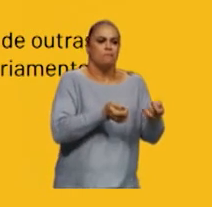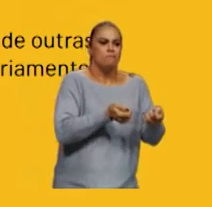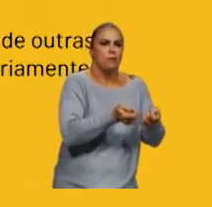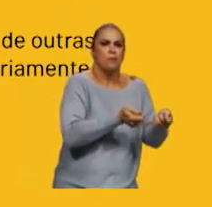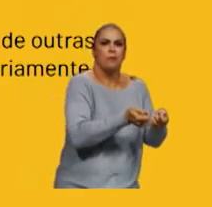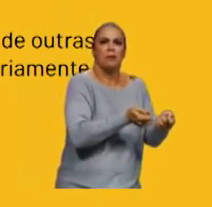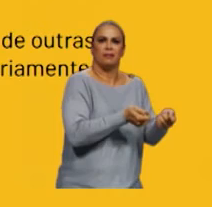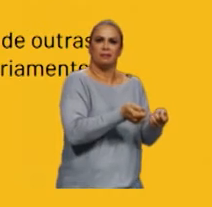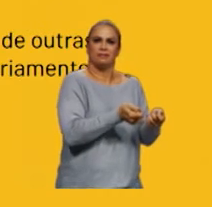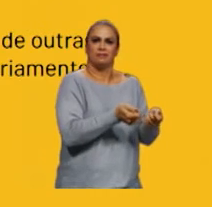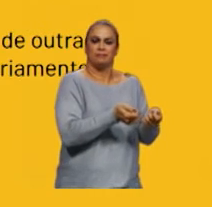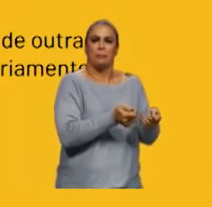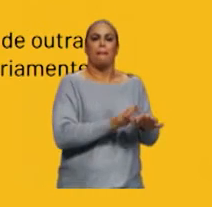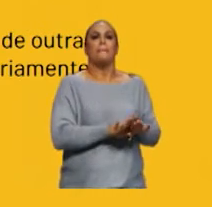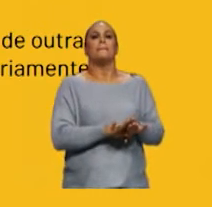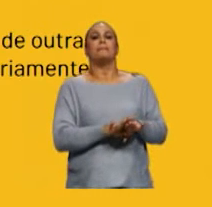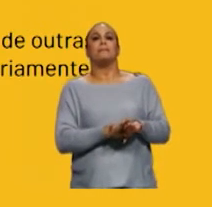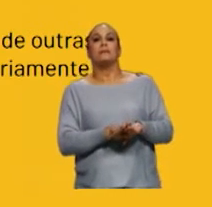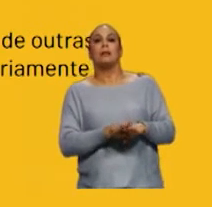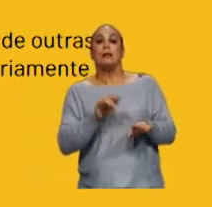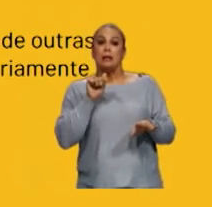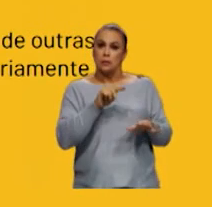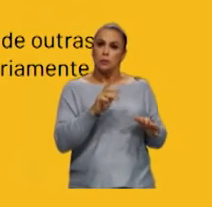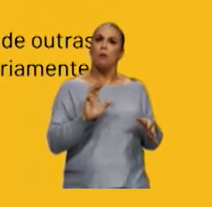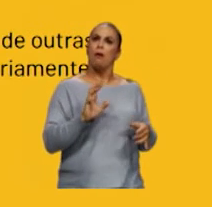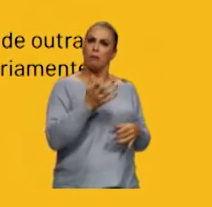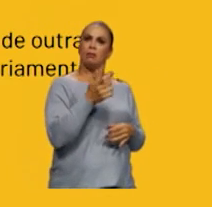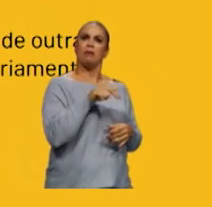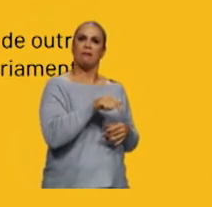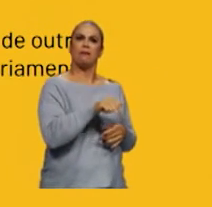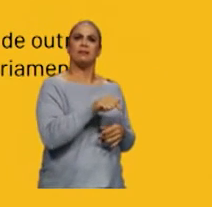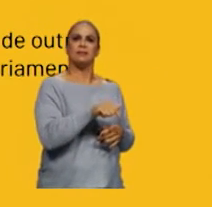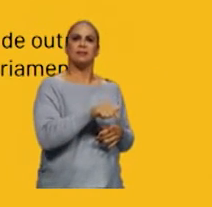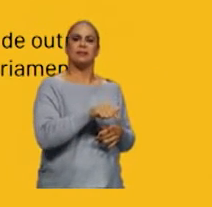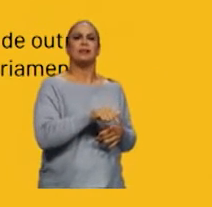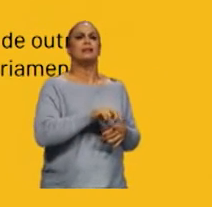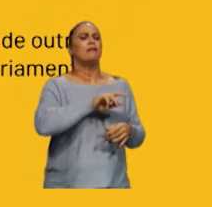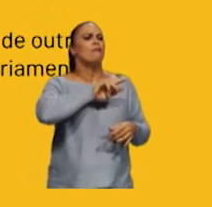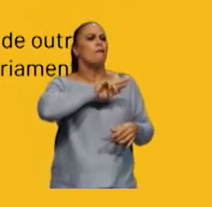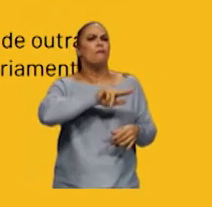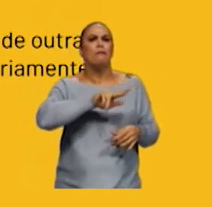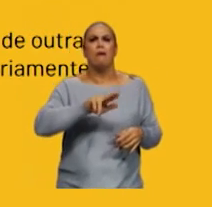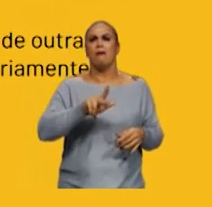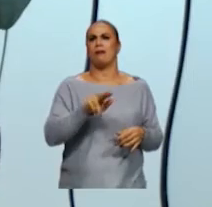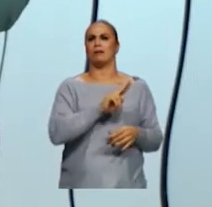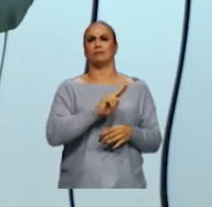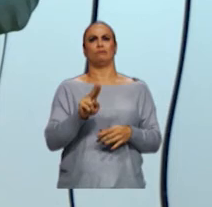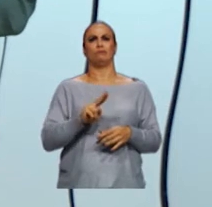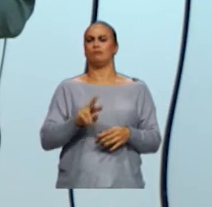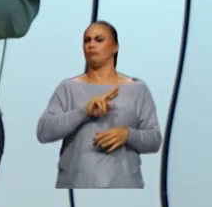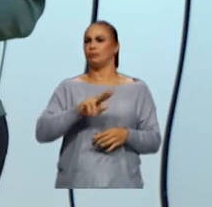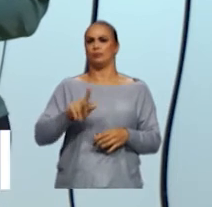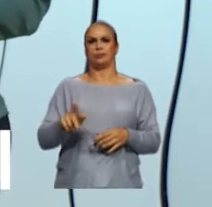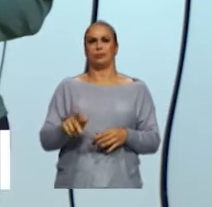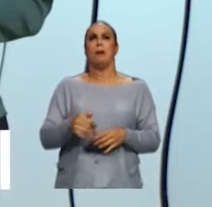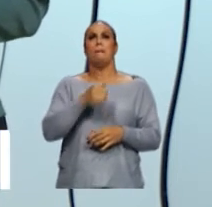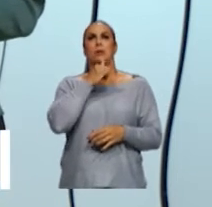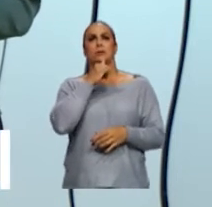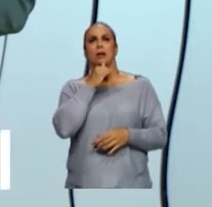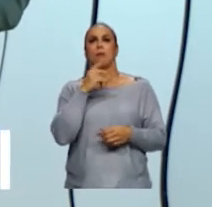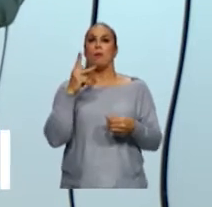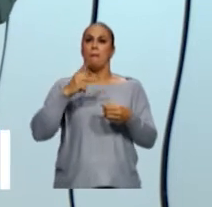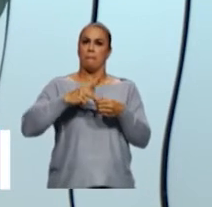E foi daí que surgiram todas essas outras denominações, né? Os monopólios aí. Se a gente pensa, petróleo é um